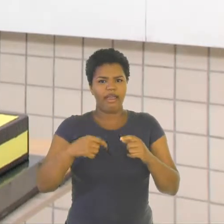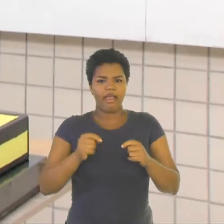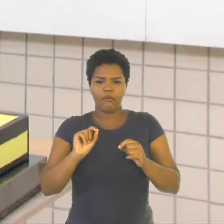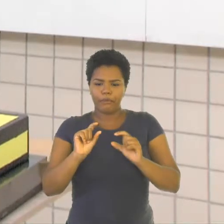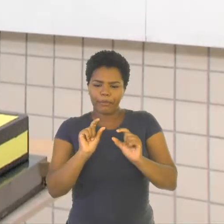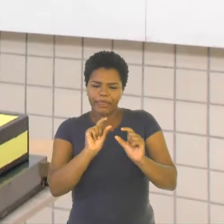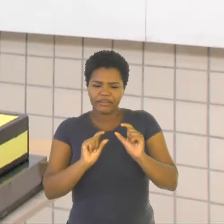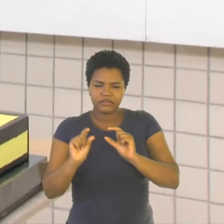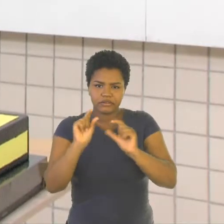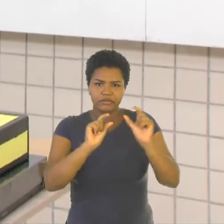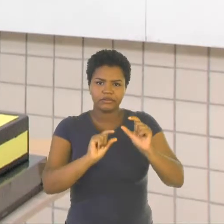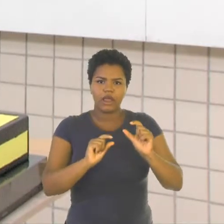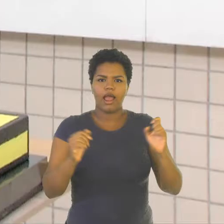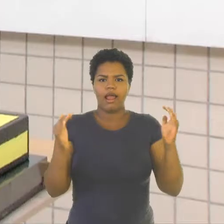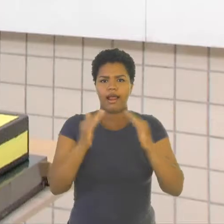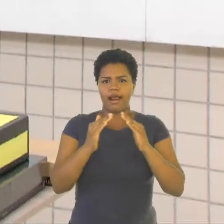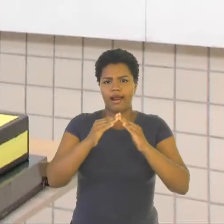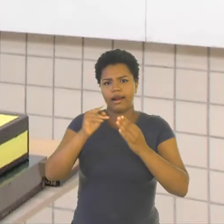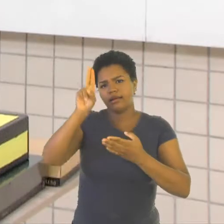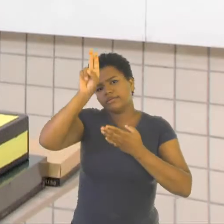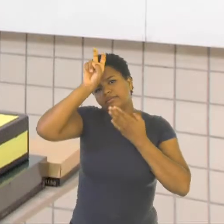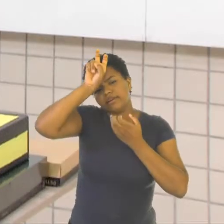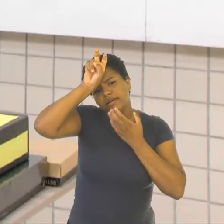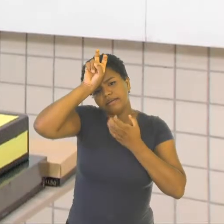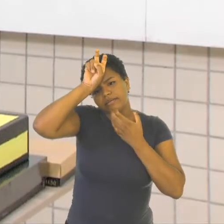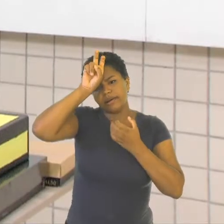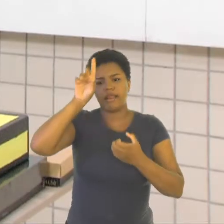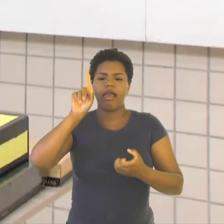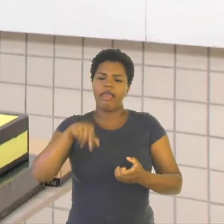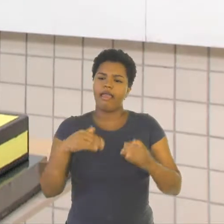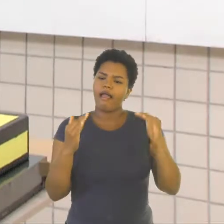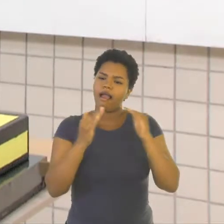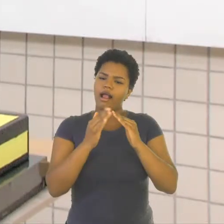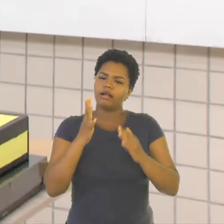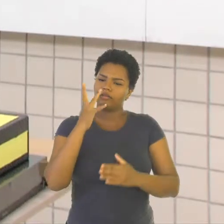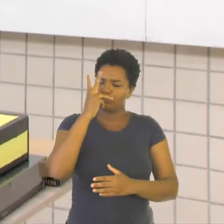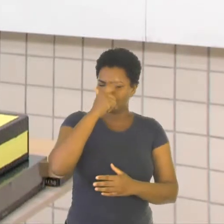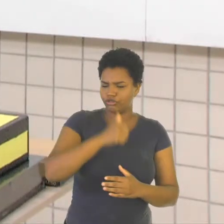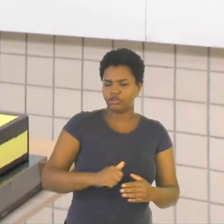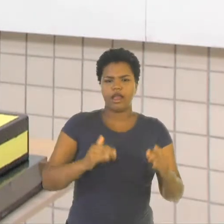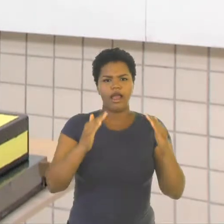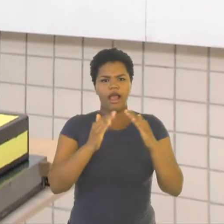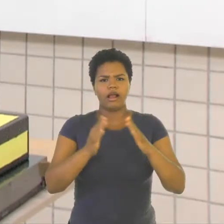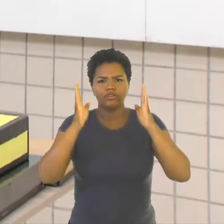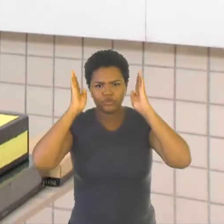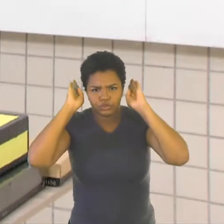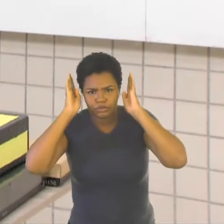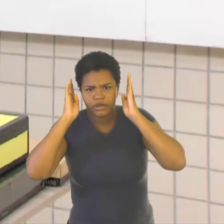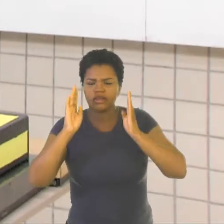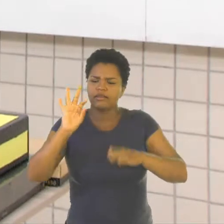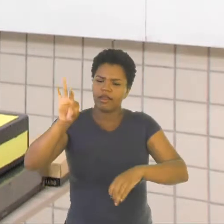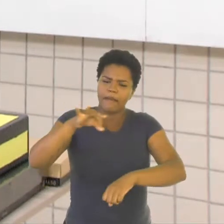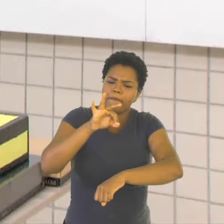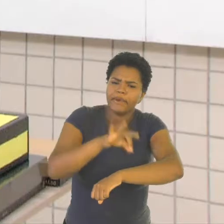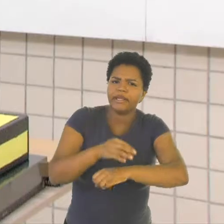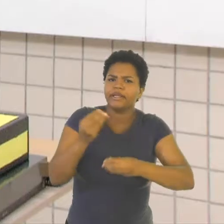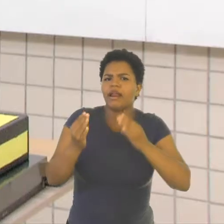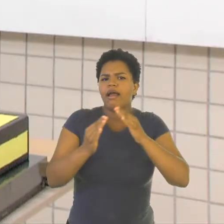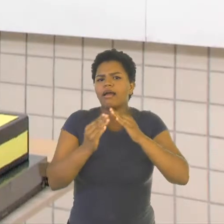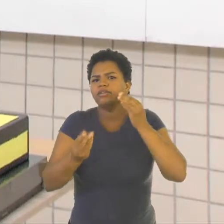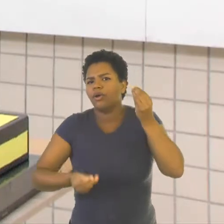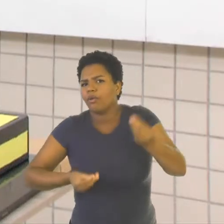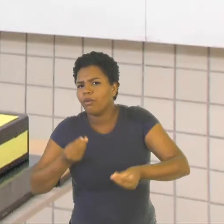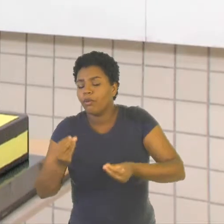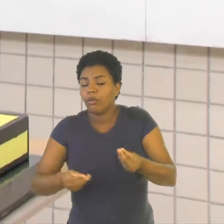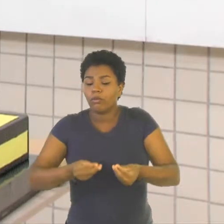que era a casa da cabrita? Ela era uma casa bonita. Como que era a casa do jumento? E a da abelha? E a casa da barata? E a